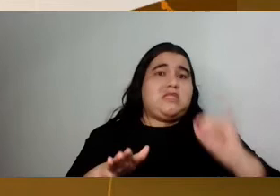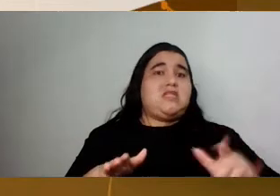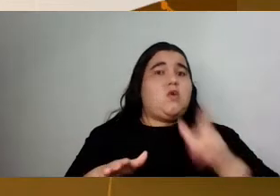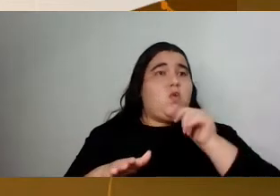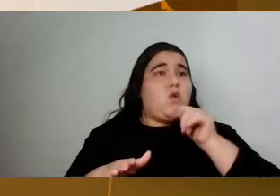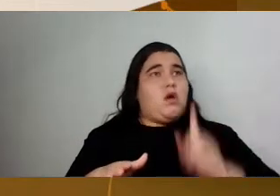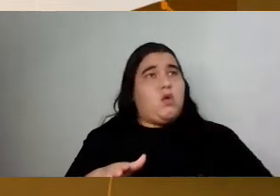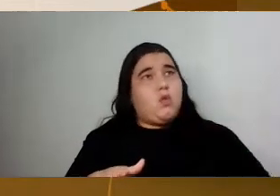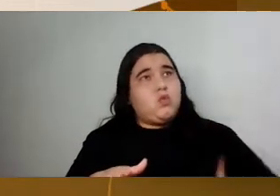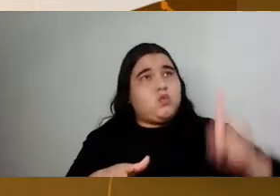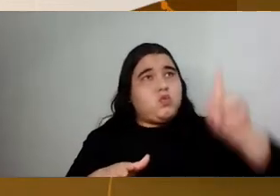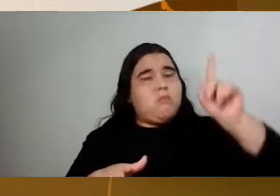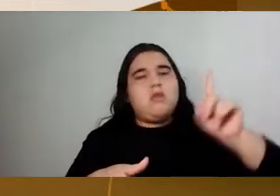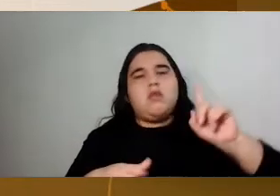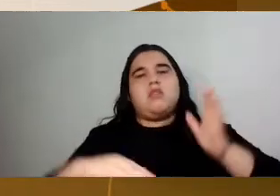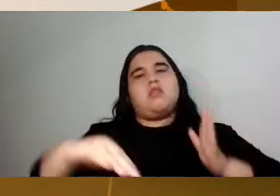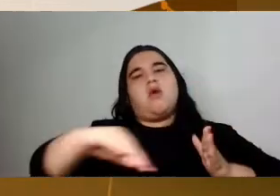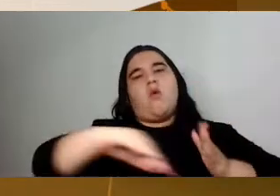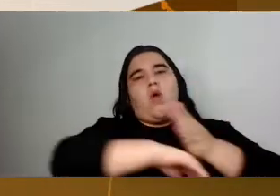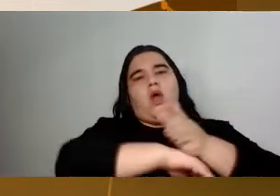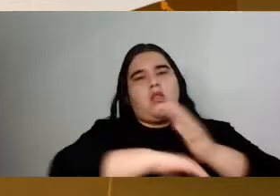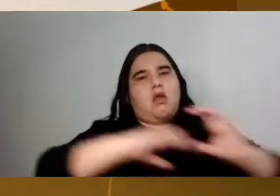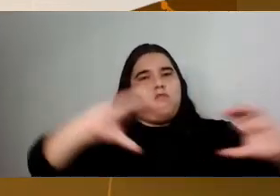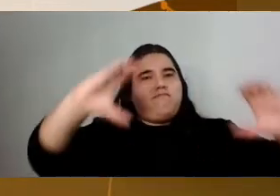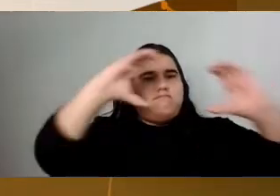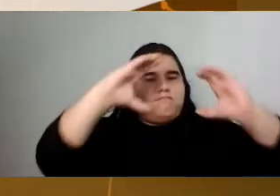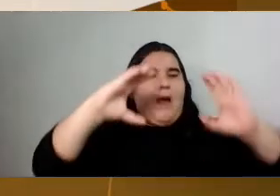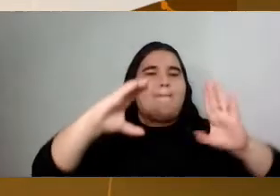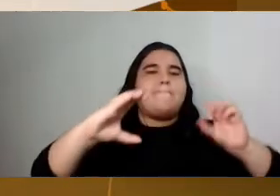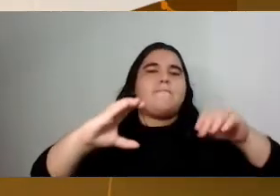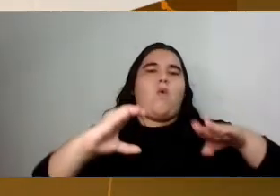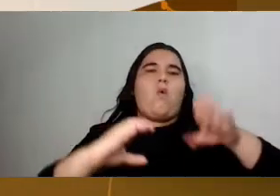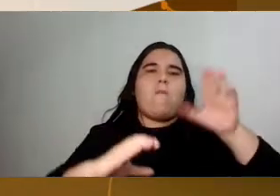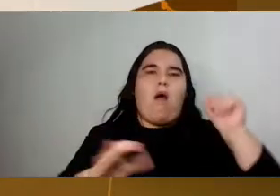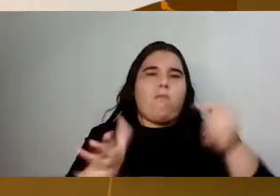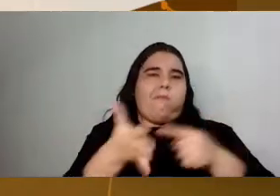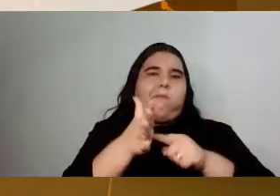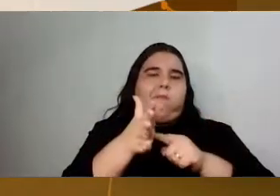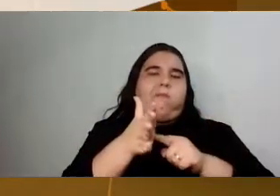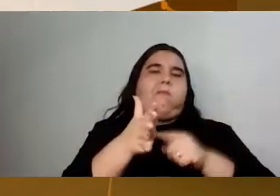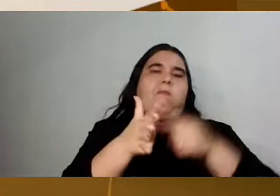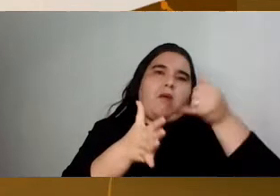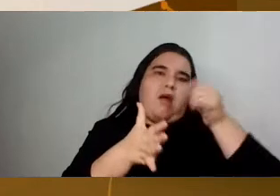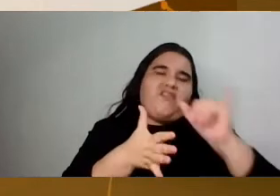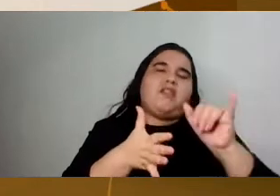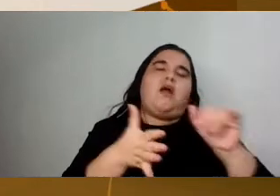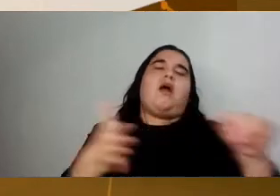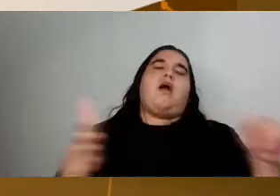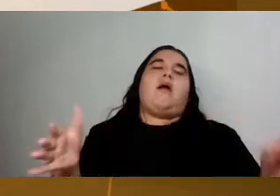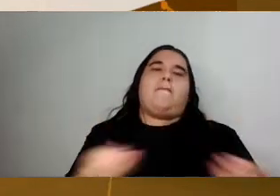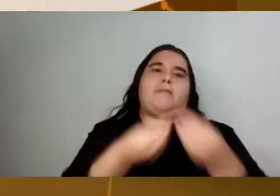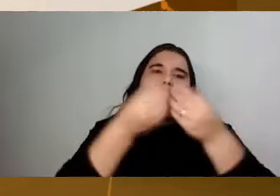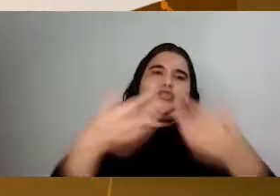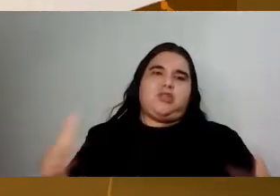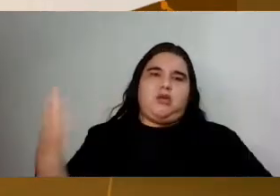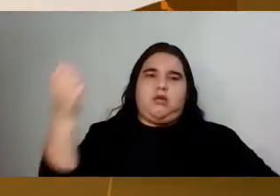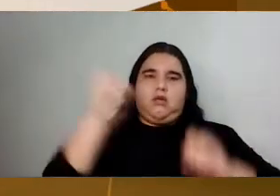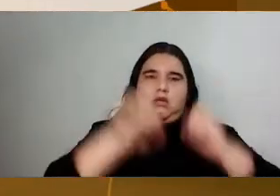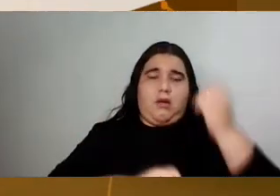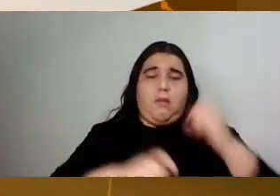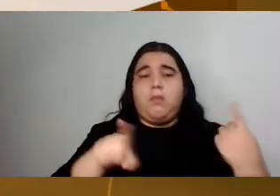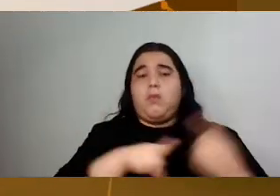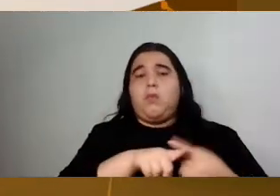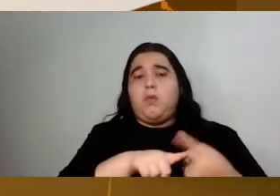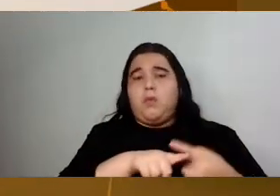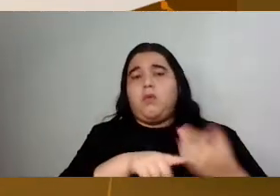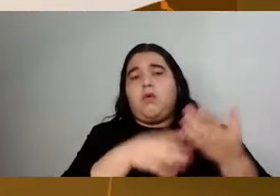para não danificar. Então, se aqui subir o líquido, ele tem sensores que detectam e para a